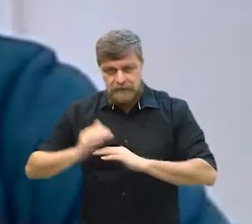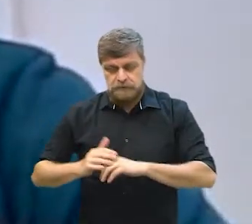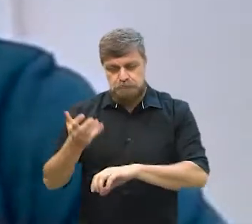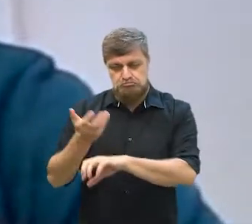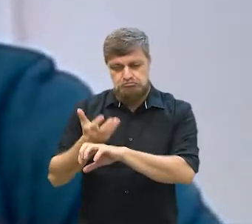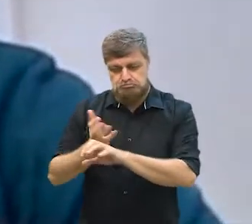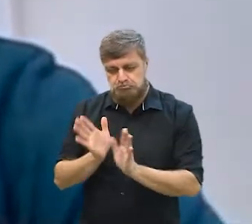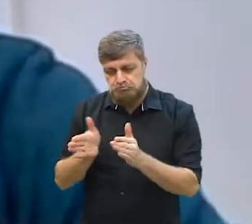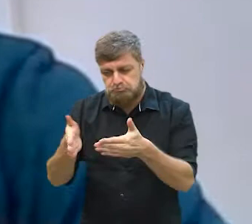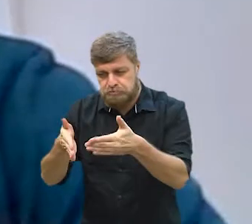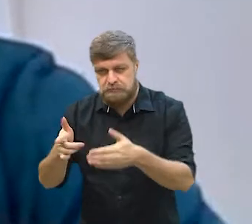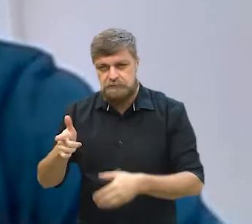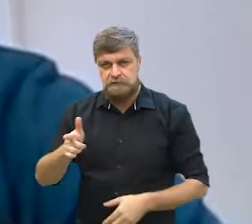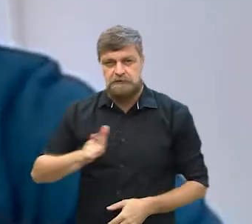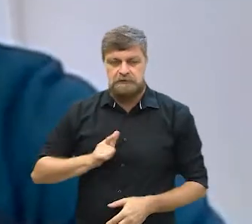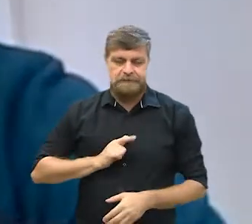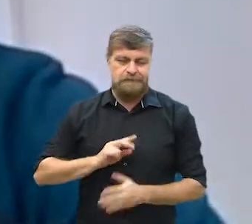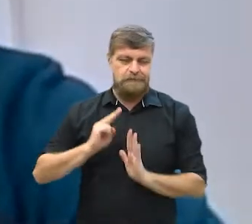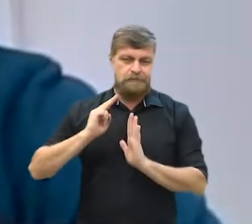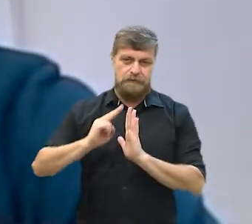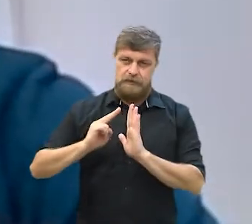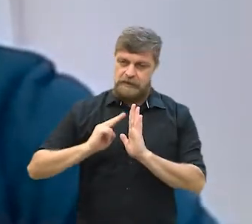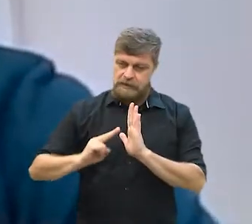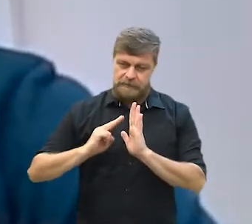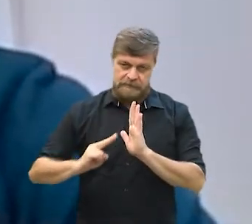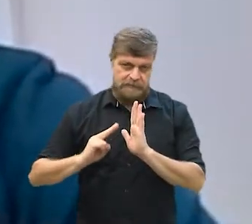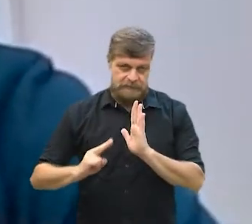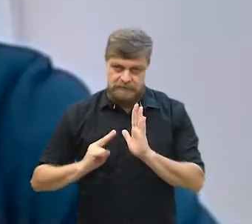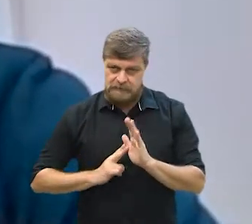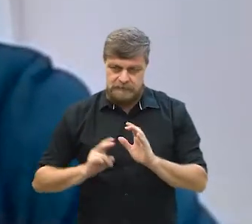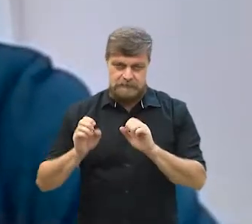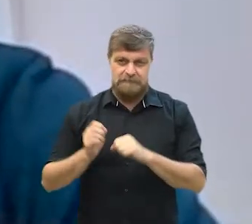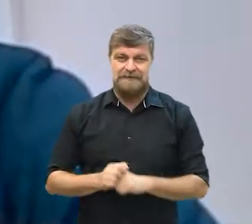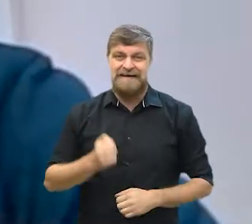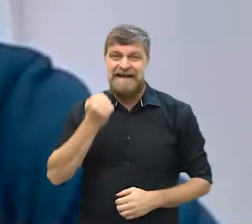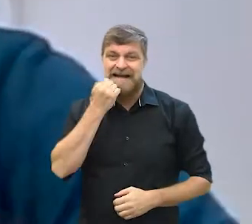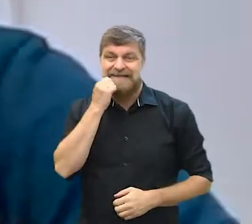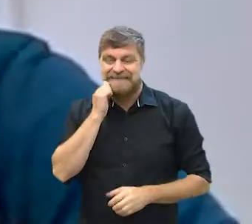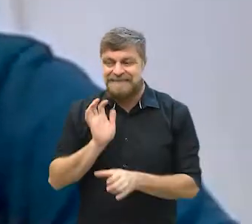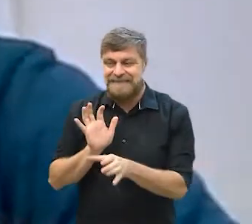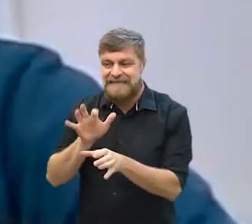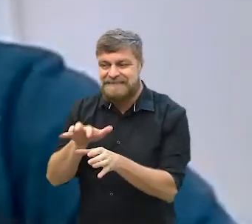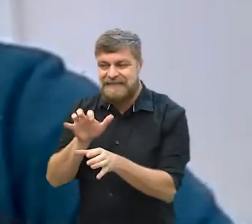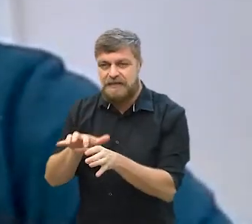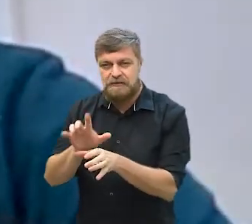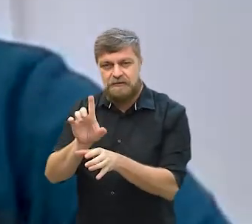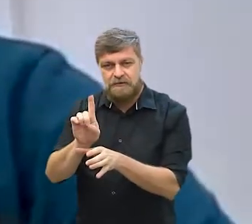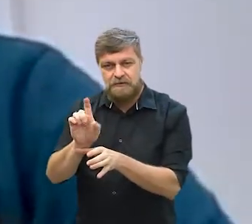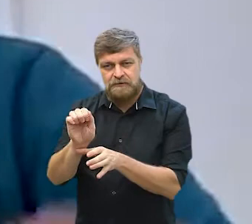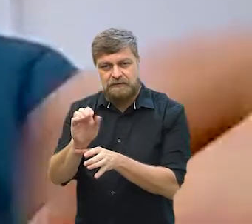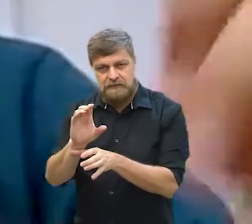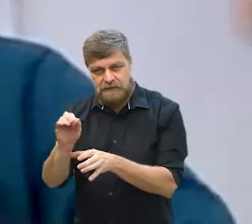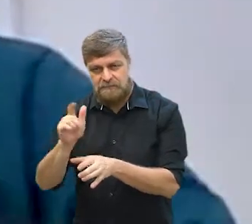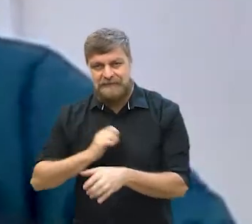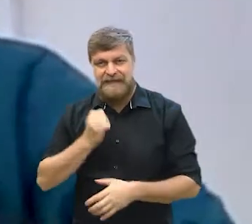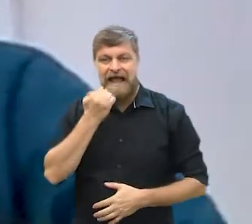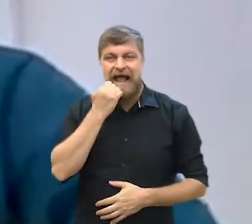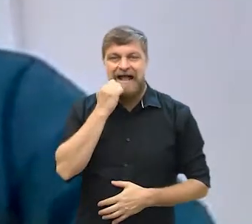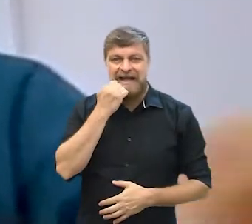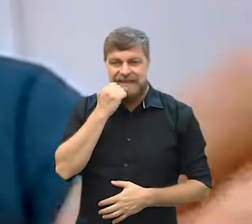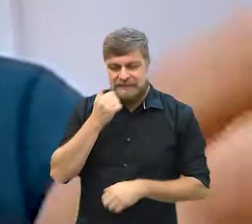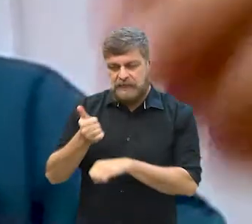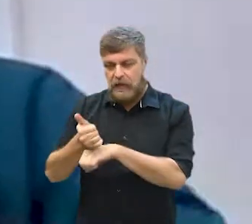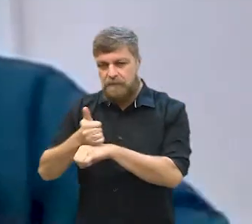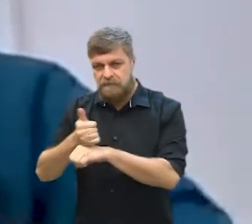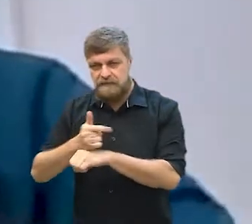atuais, né, como DevOps, Data Science, né, que é a ciência dos dados. Então, assim, contamos com cientistas